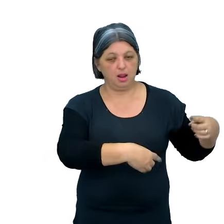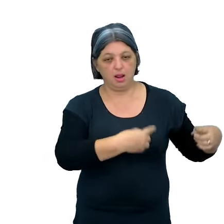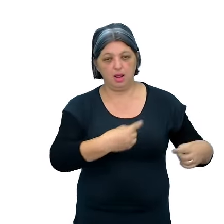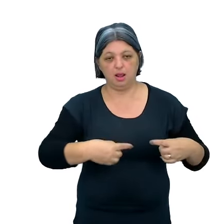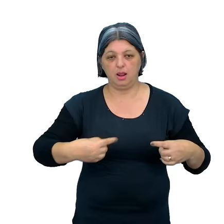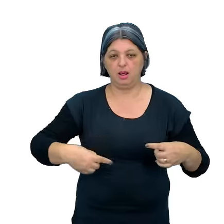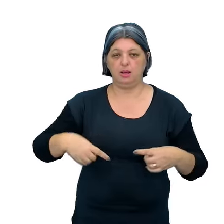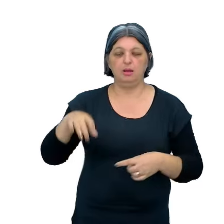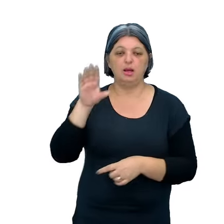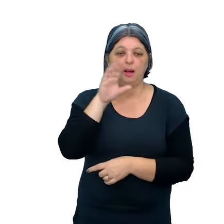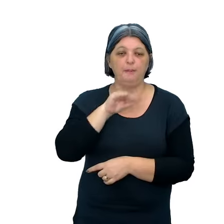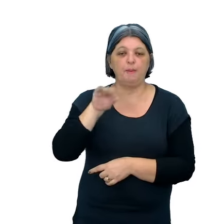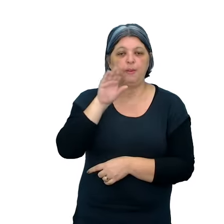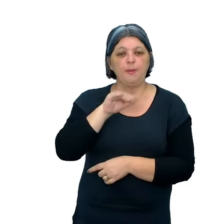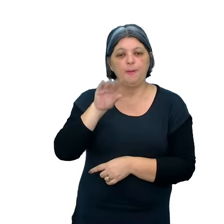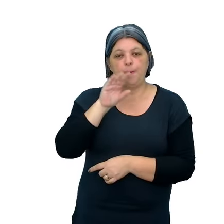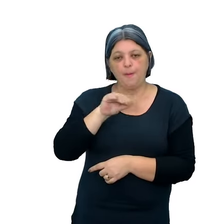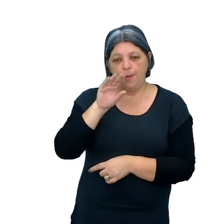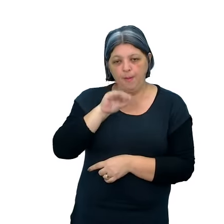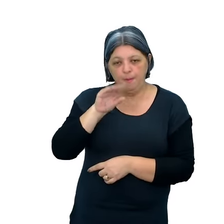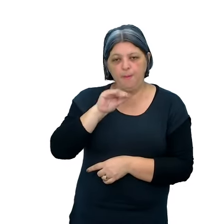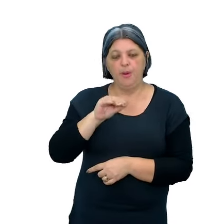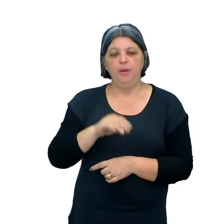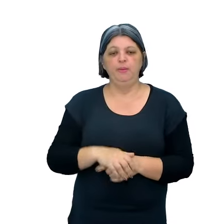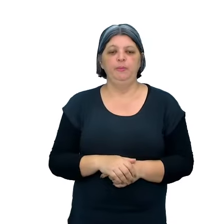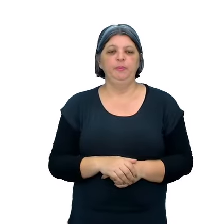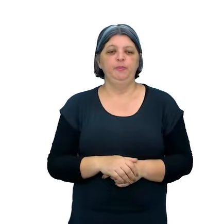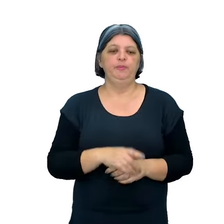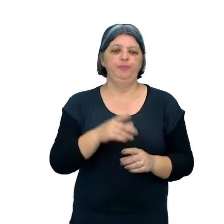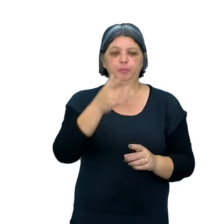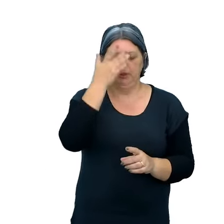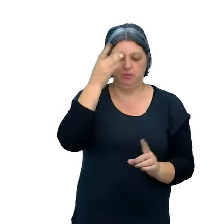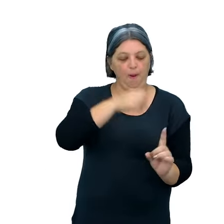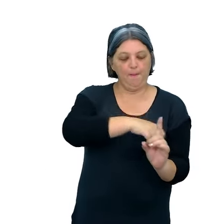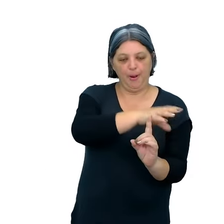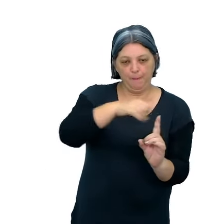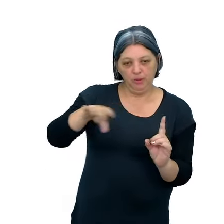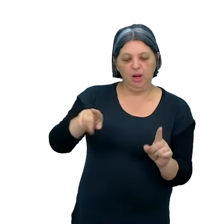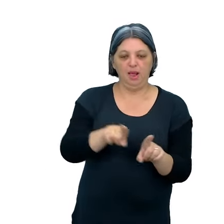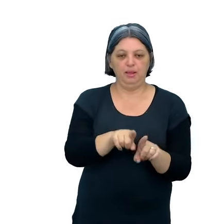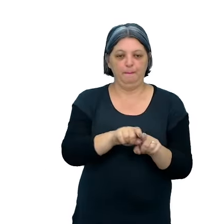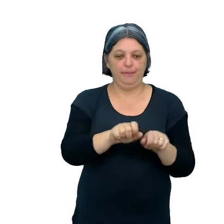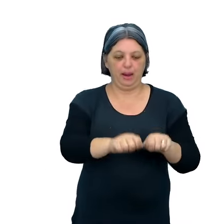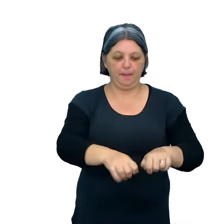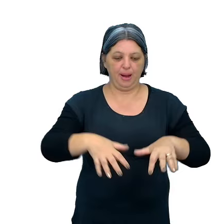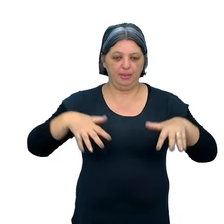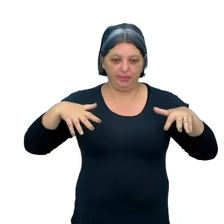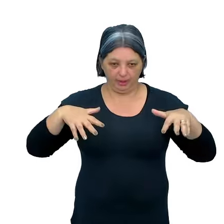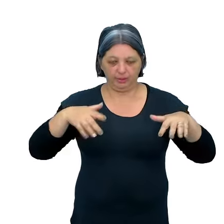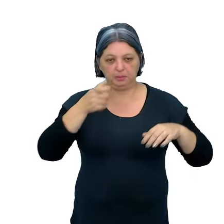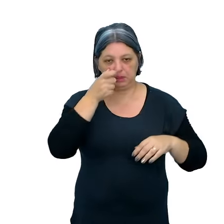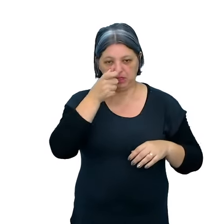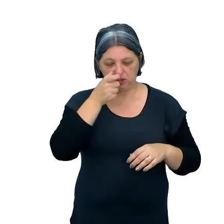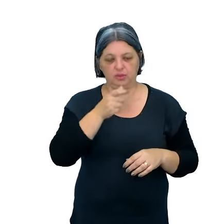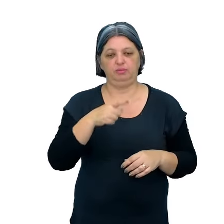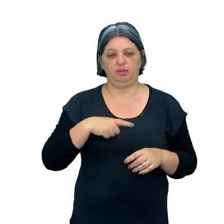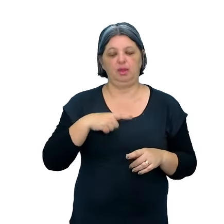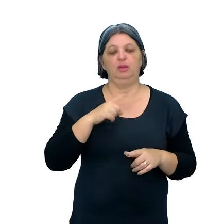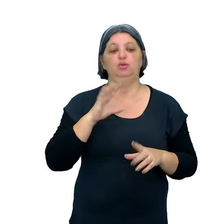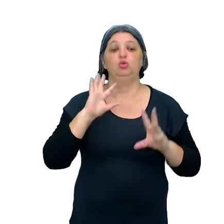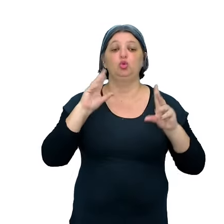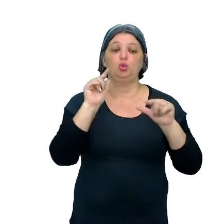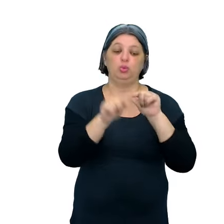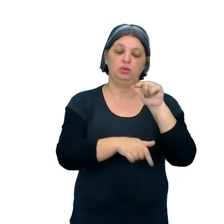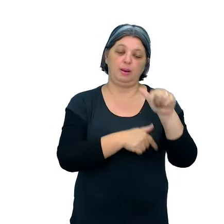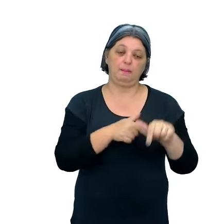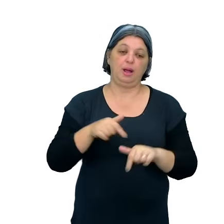dois debatedores, com moderadores, com uma plateia, então existe aí todo um trabalho da oralidade, mas